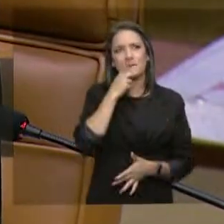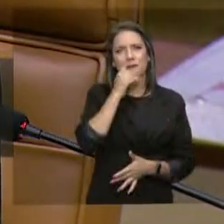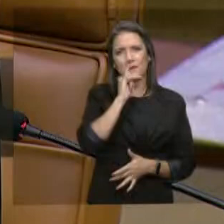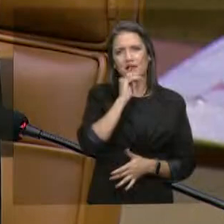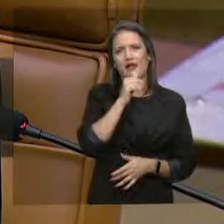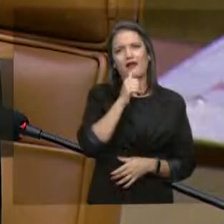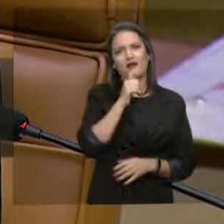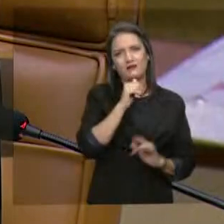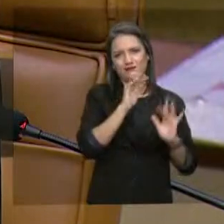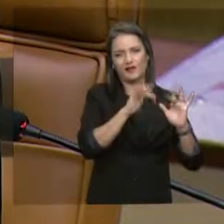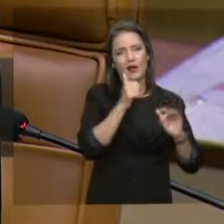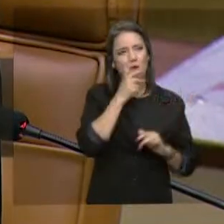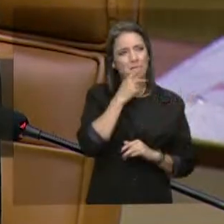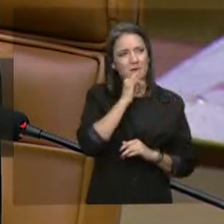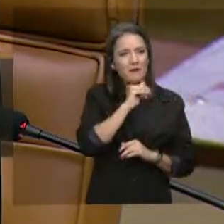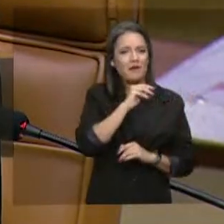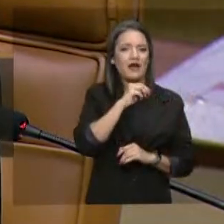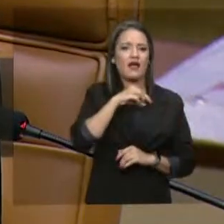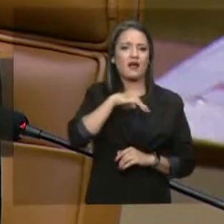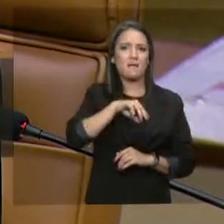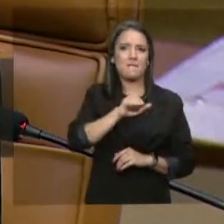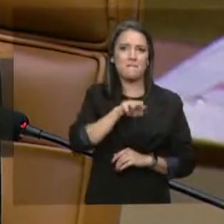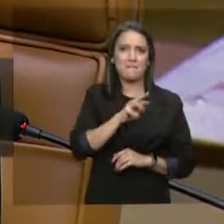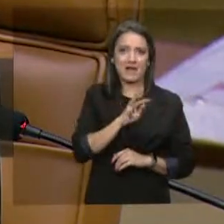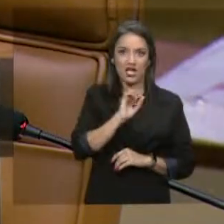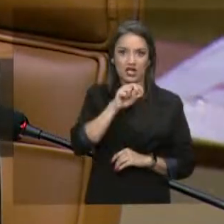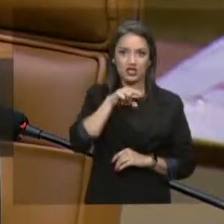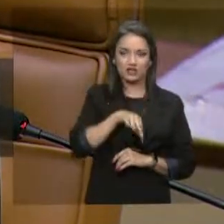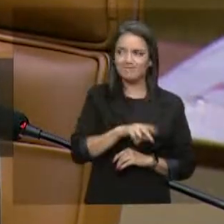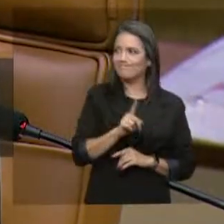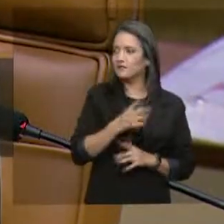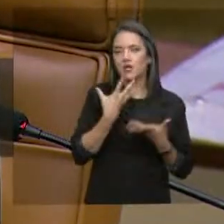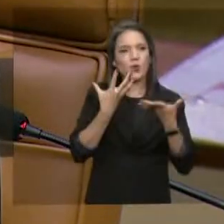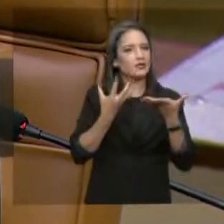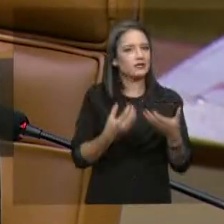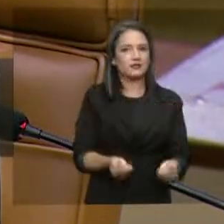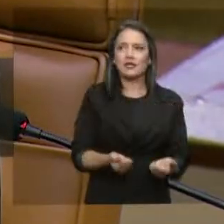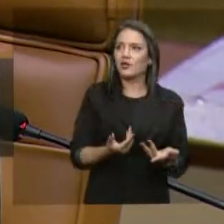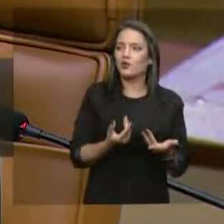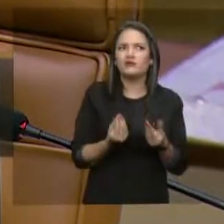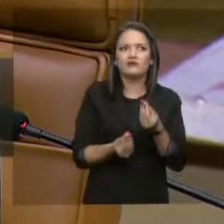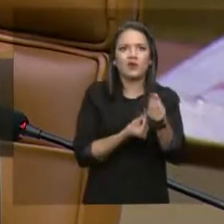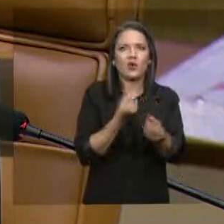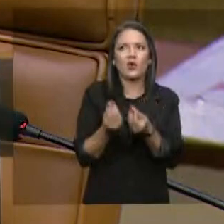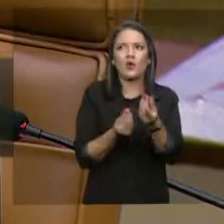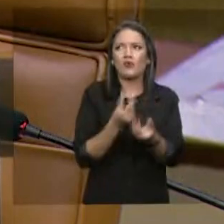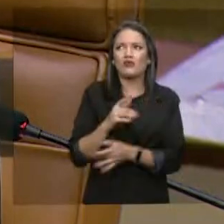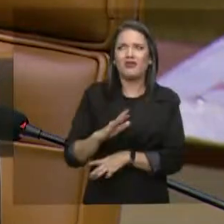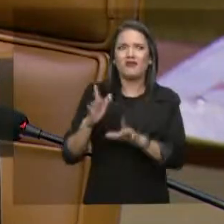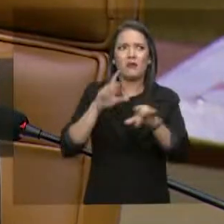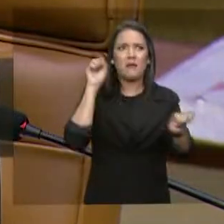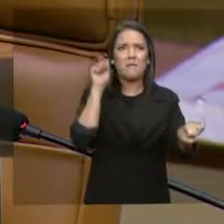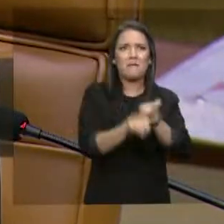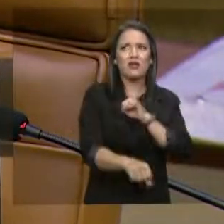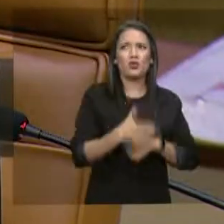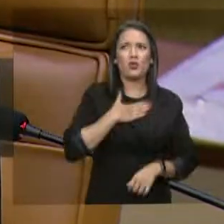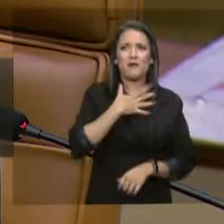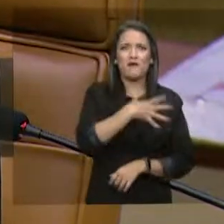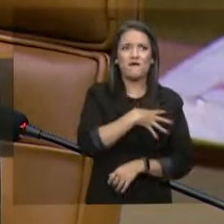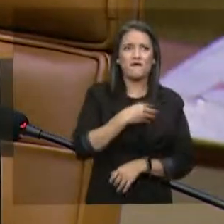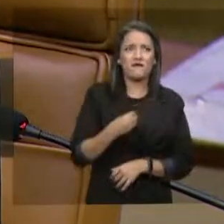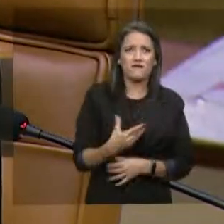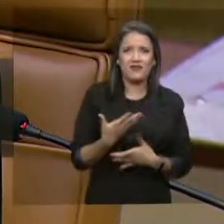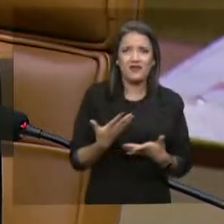conformado com esse, conforme os autos, com o homicídio praticado contra sua